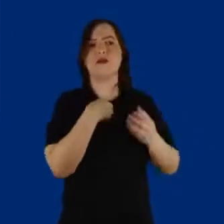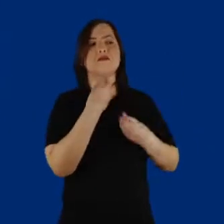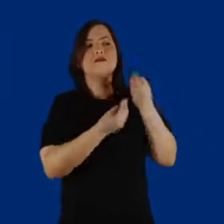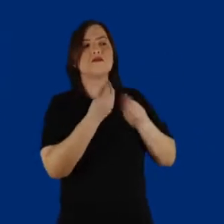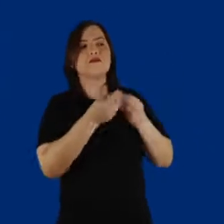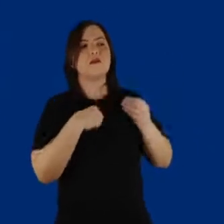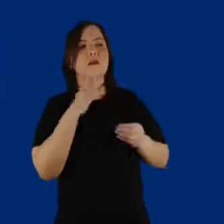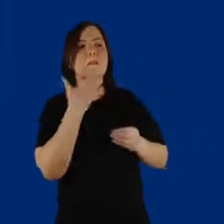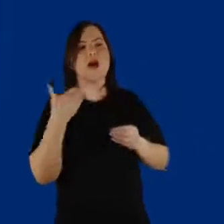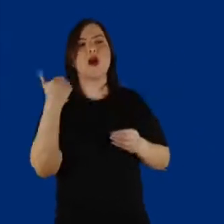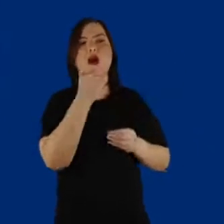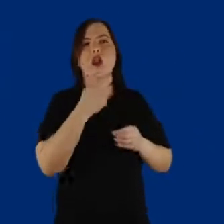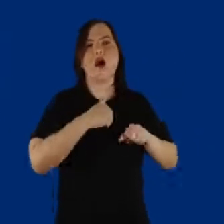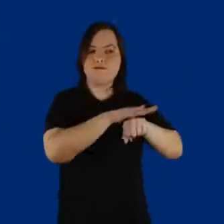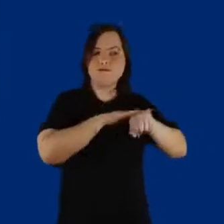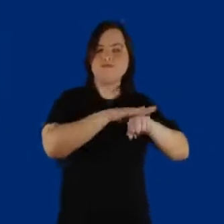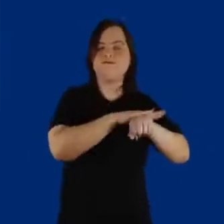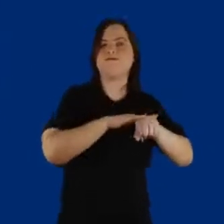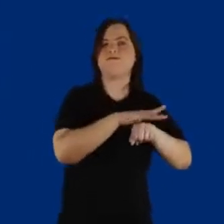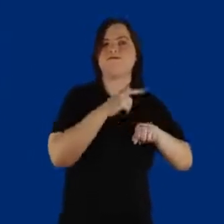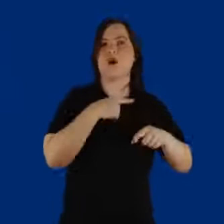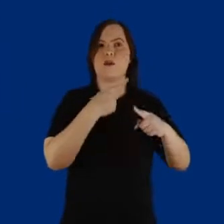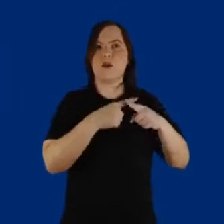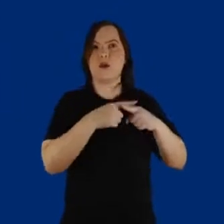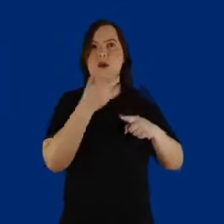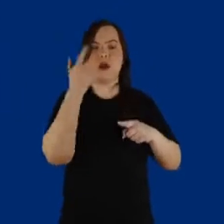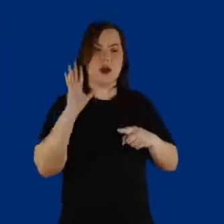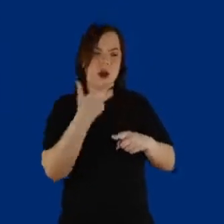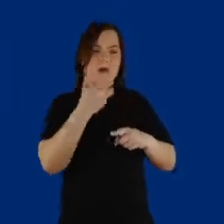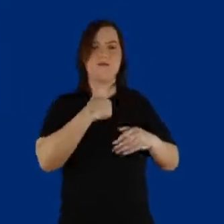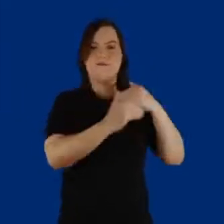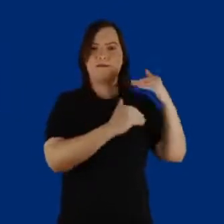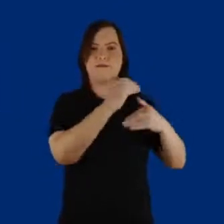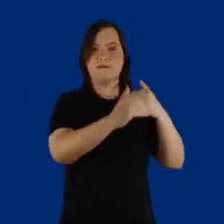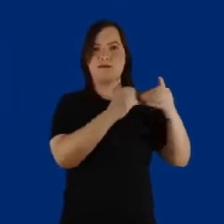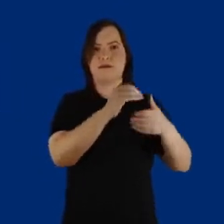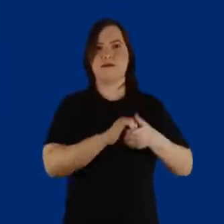bem resolvida e mais dialógica, né? Porque aí a coisa se desenvolve.